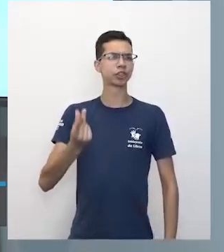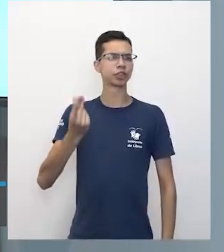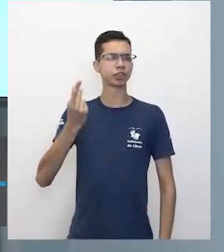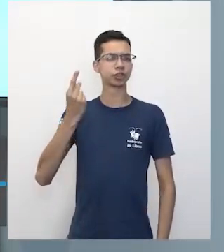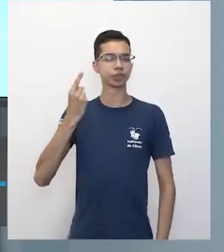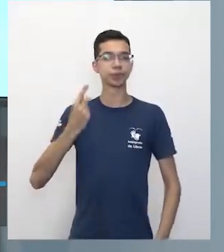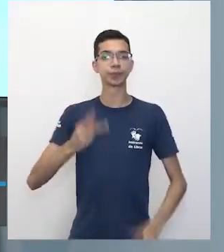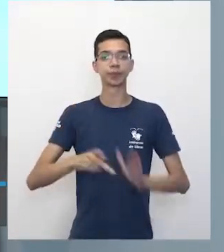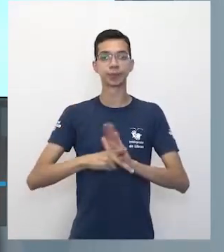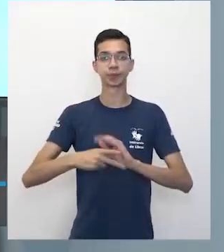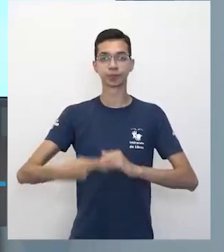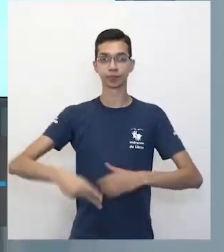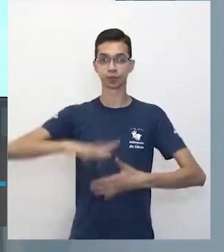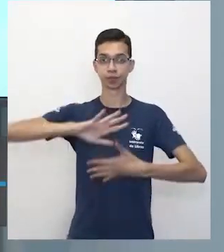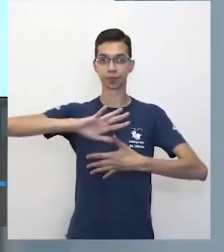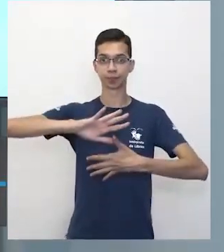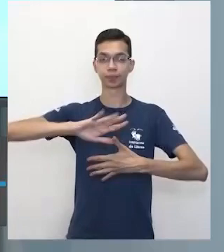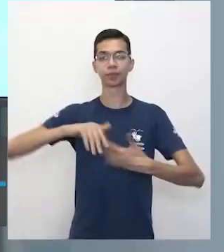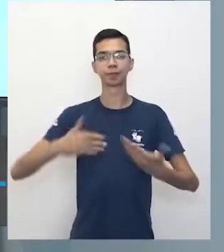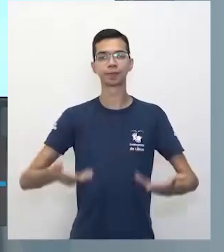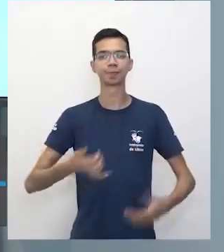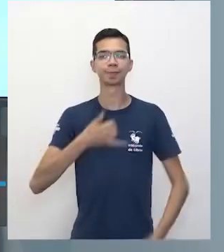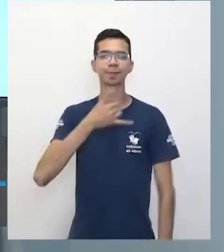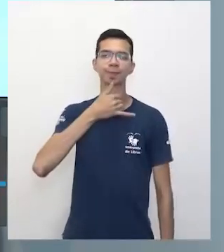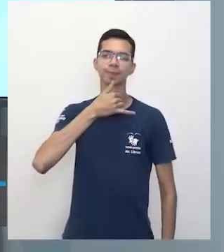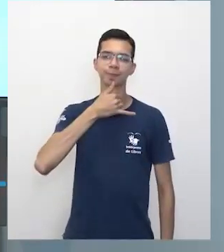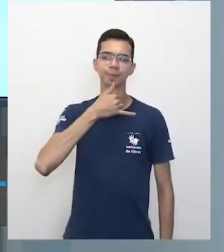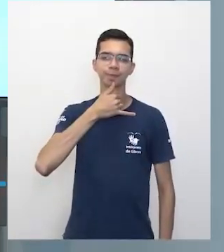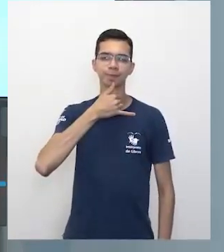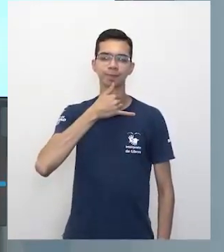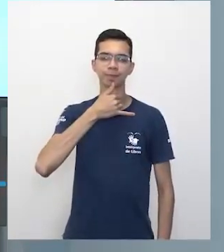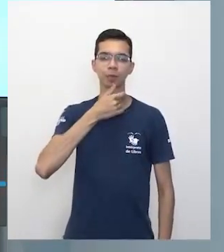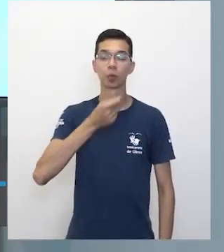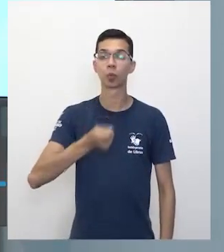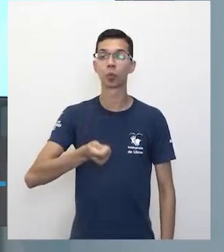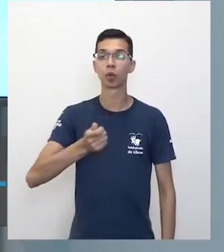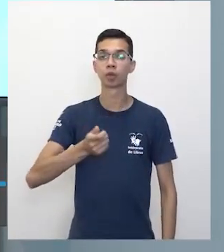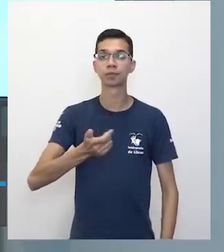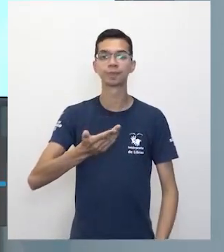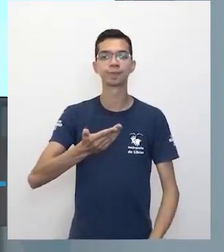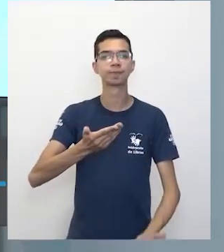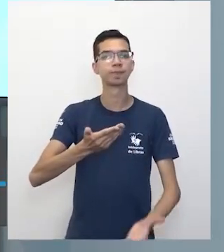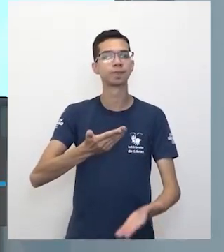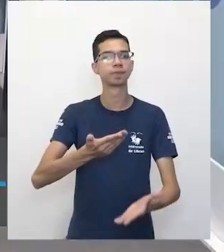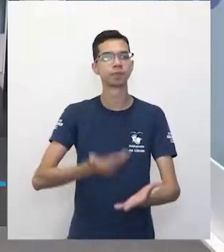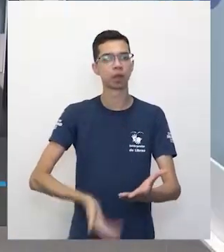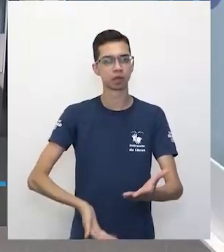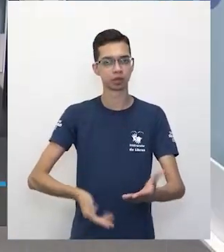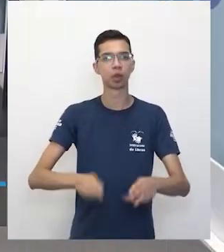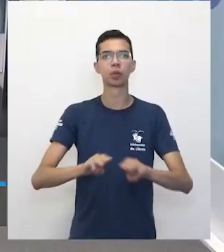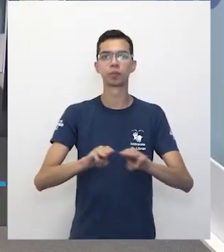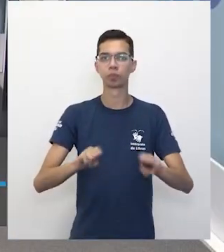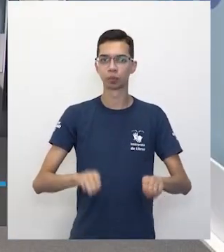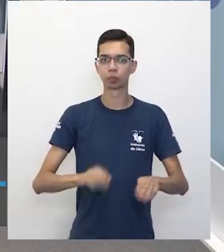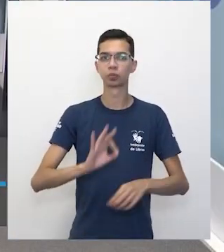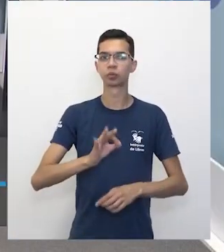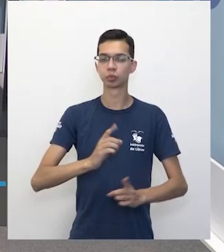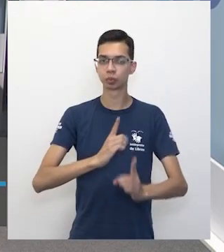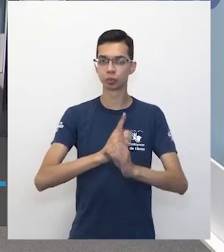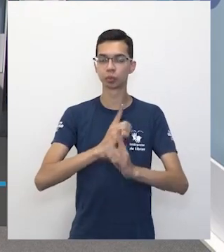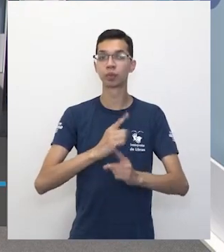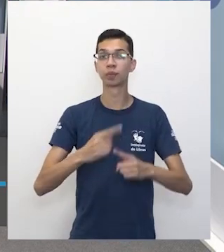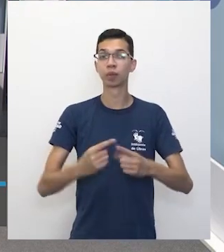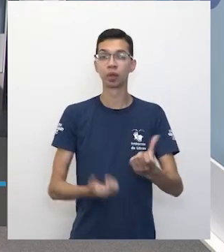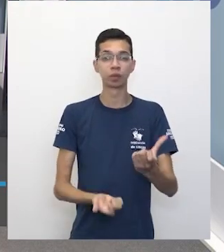da América e, infelizmente, ele quase foi perdido no incêndio no Museu Nacional. Encontraram nos destroços do incêndio,